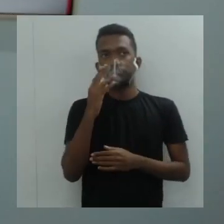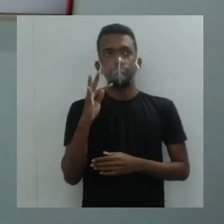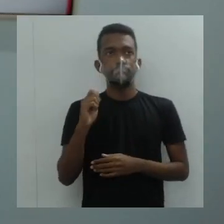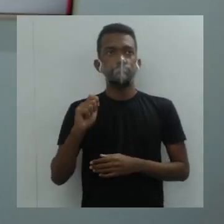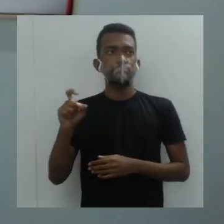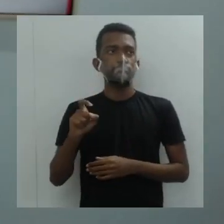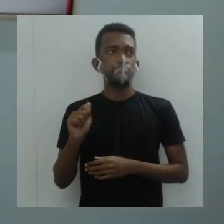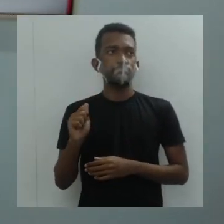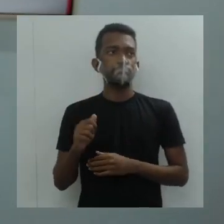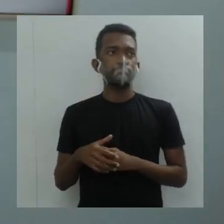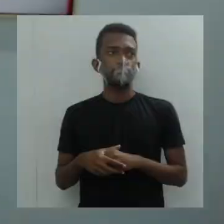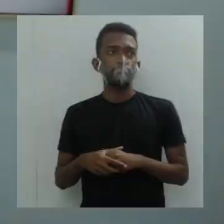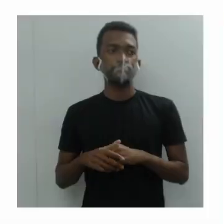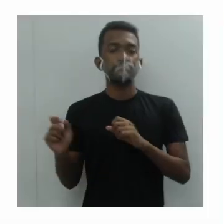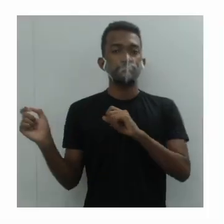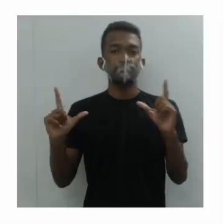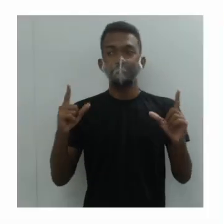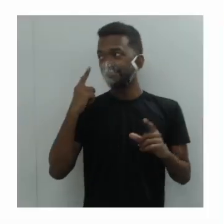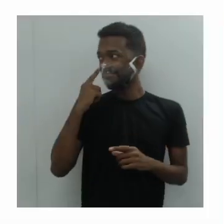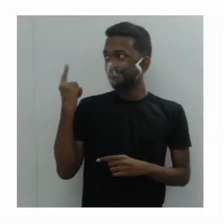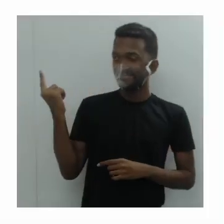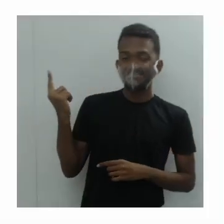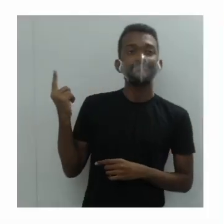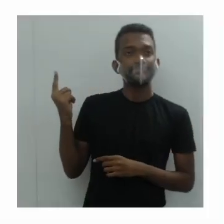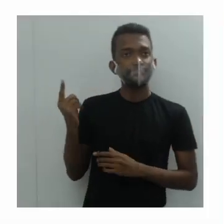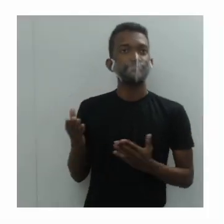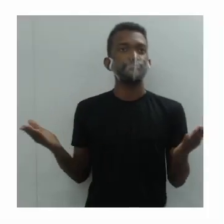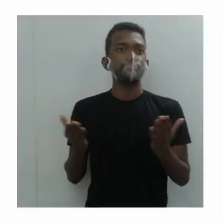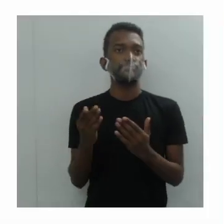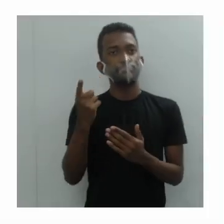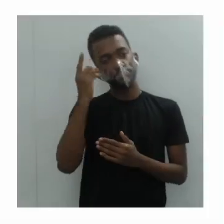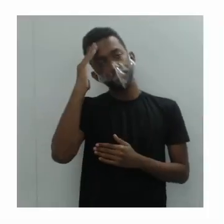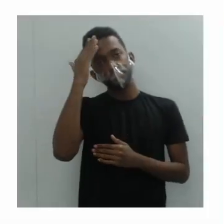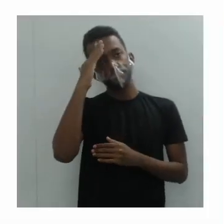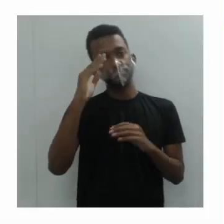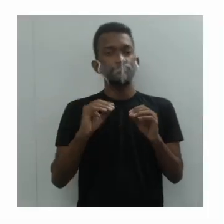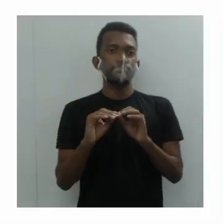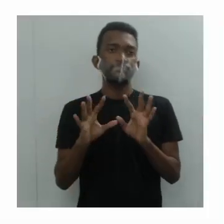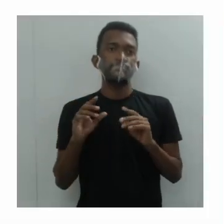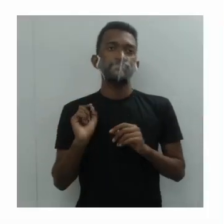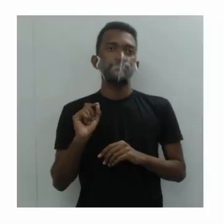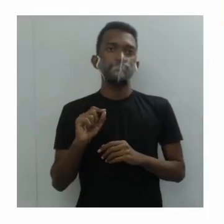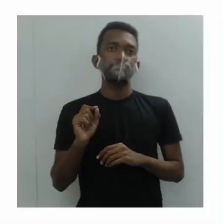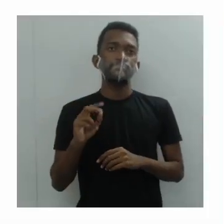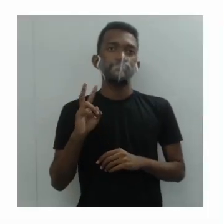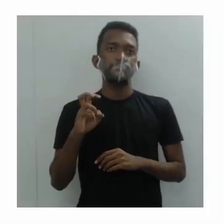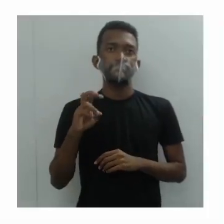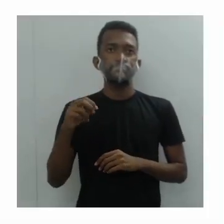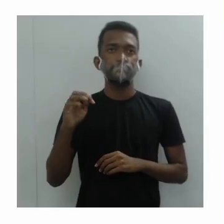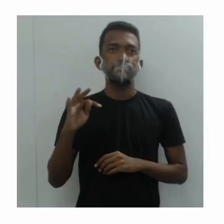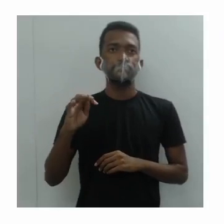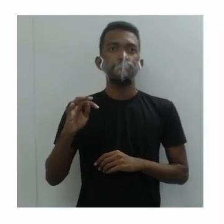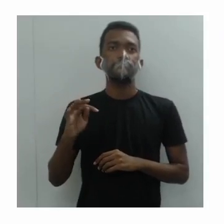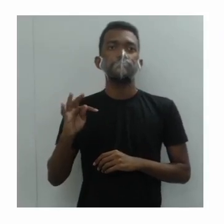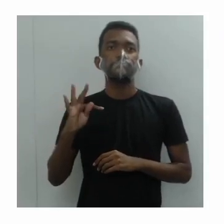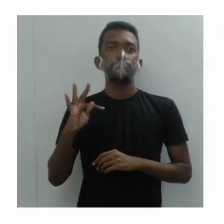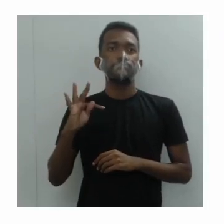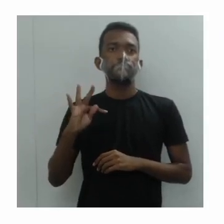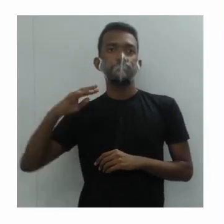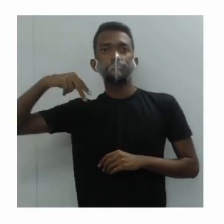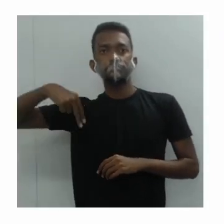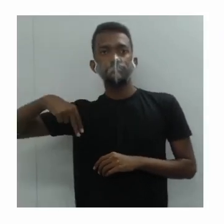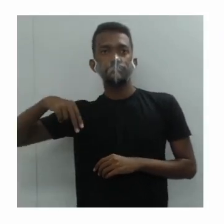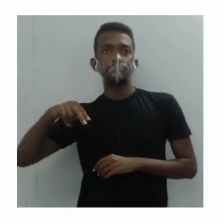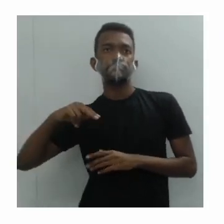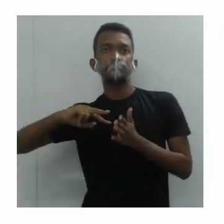a próxima imagem, a gente vai ver isso que eu estou falando. A taxa de natalidade, que é a taxa de